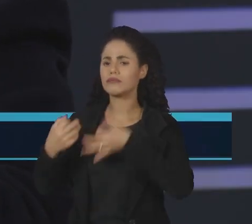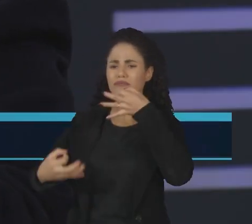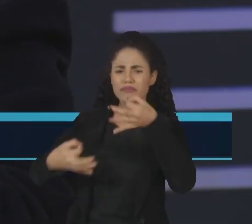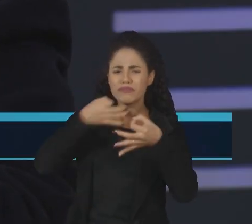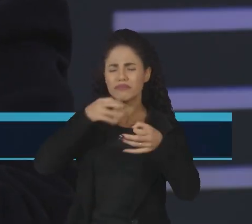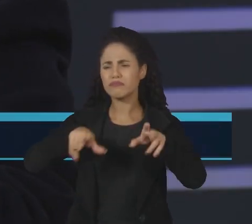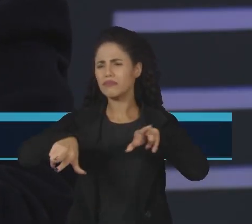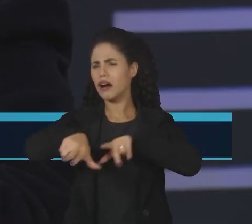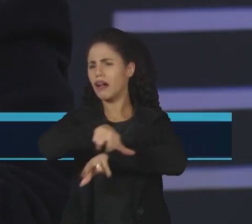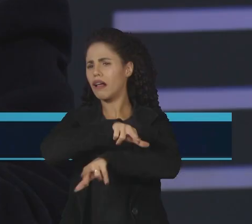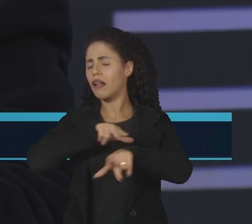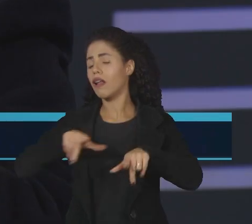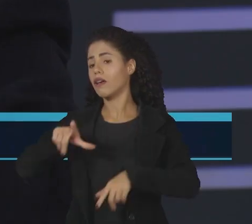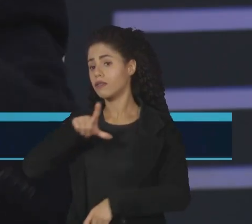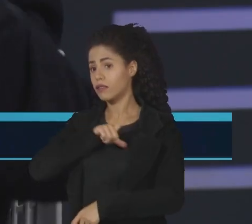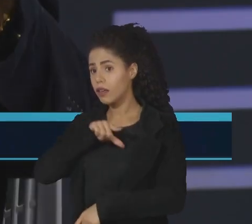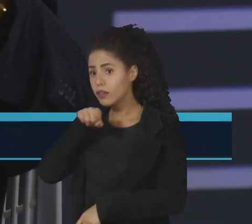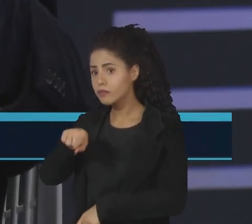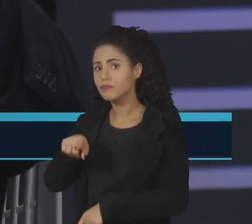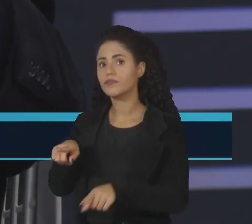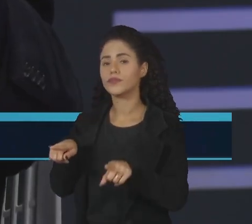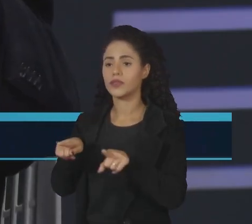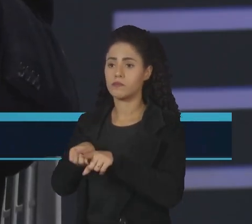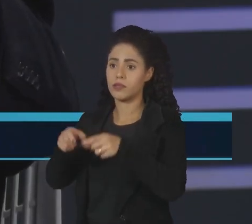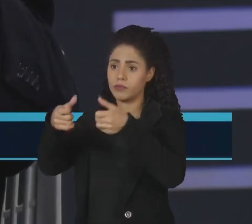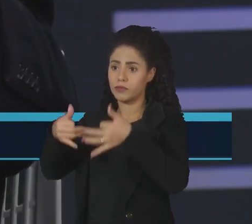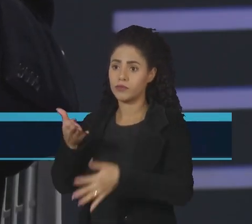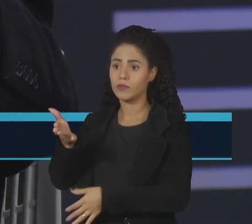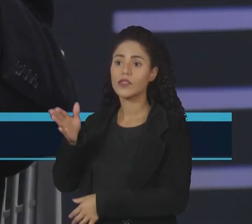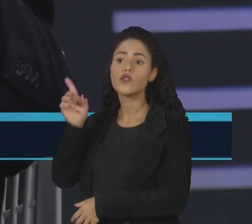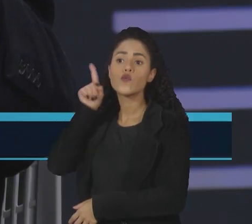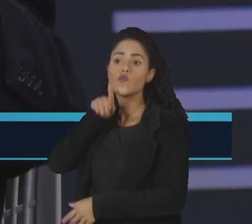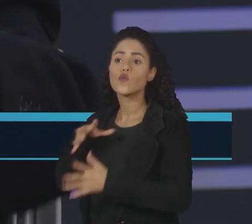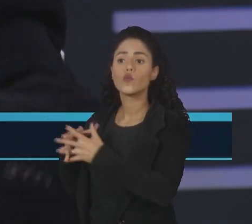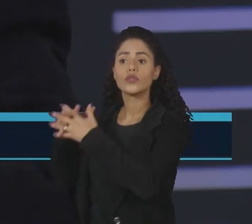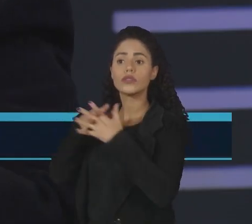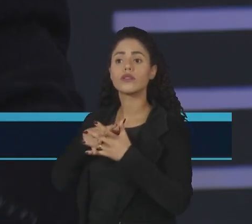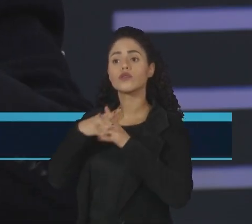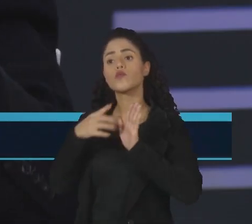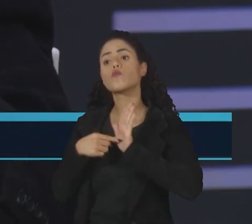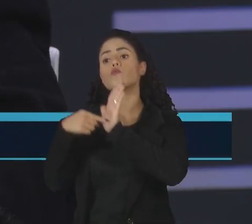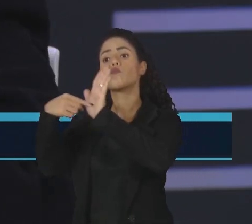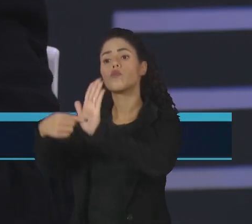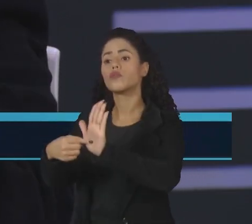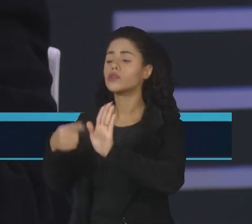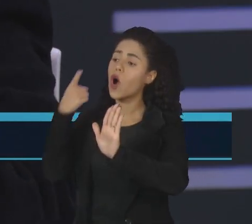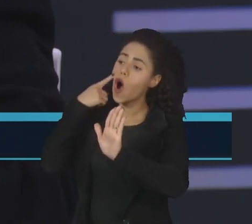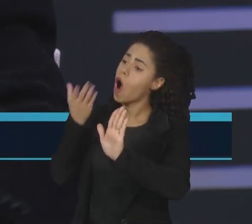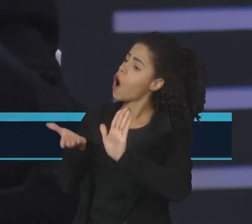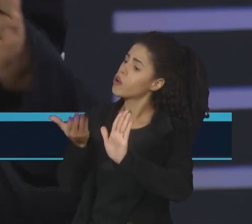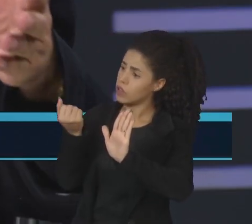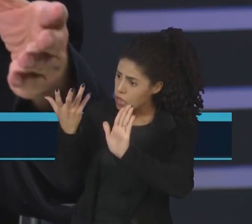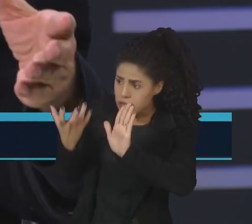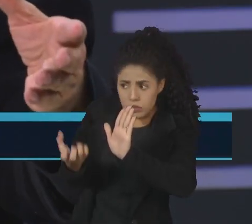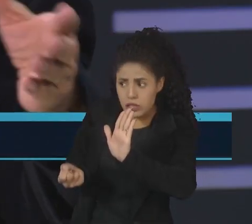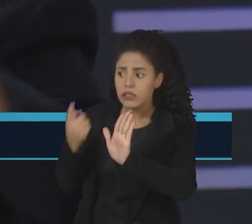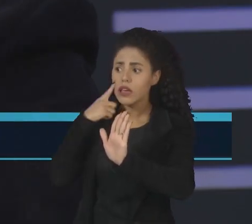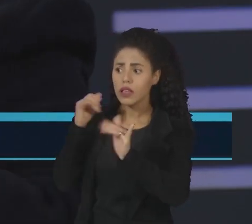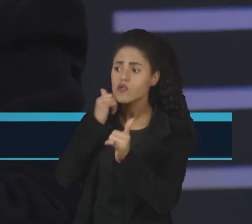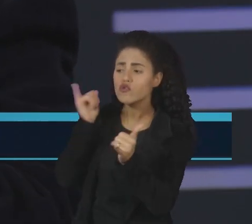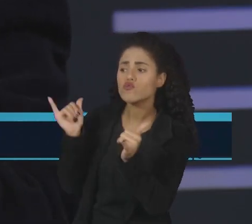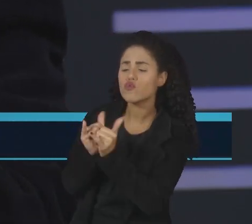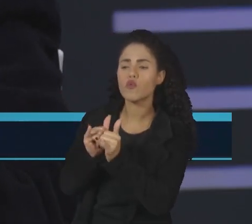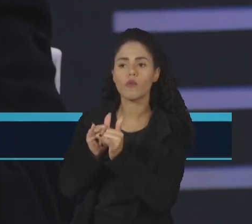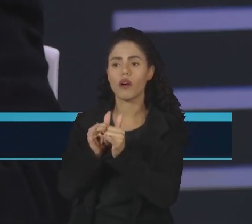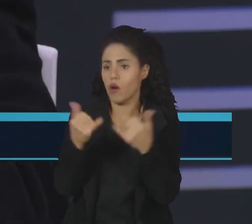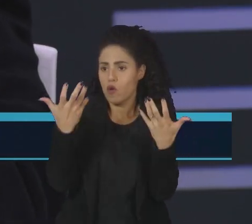ao redor disso, né? Wall Street falou que os Estados Unidos tinha oferecido uma saída honrosa, aí depois foi